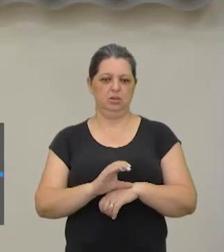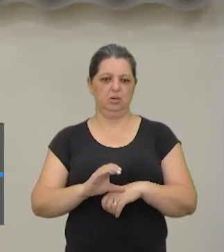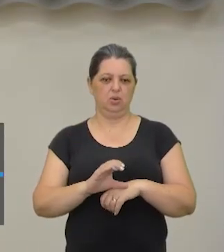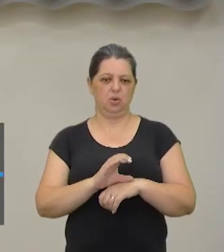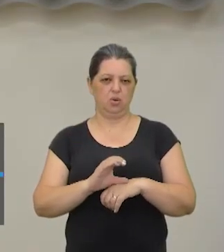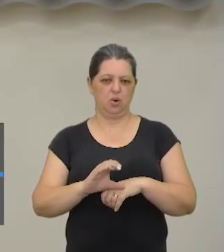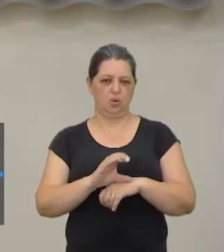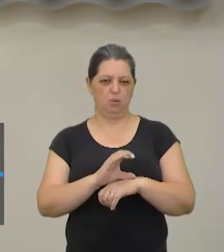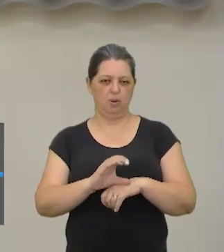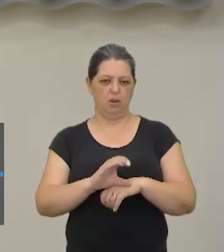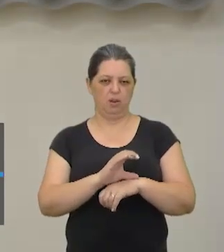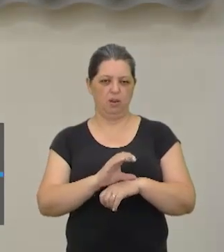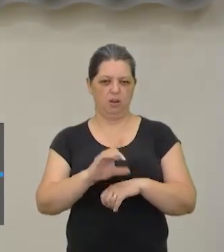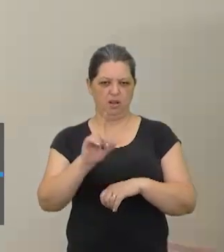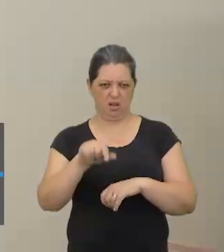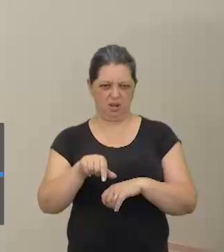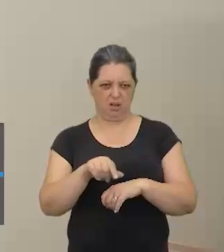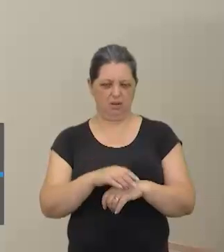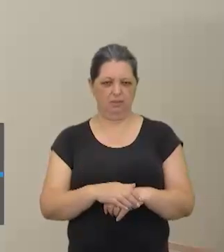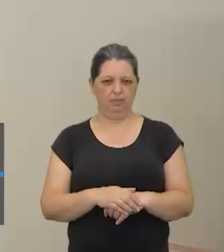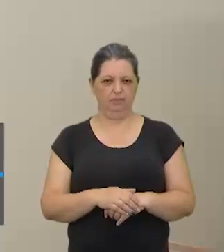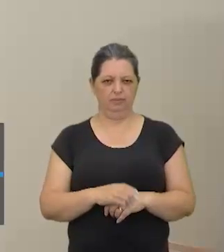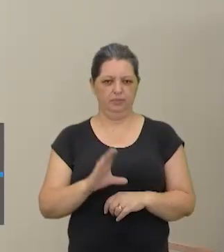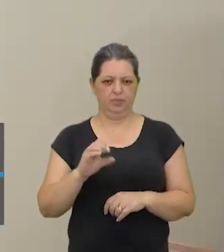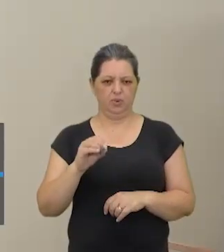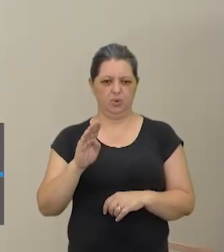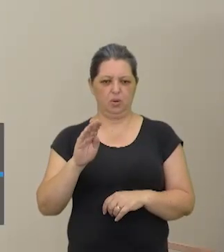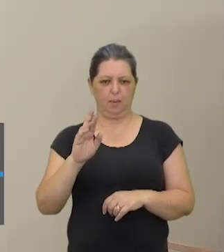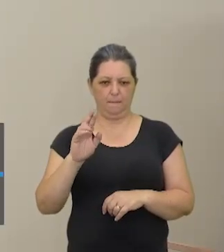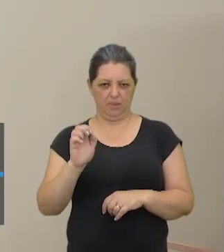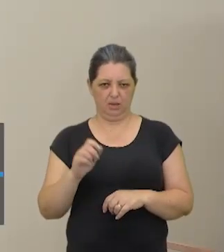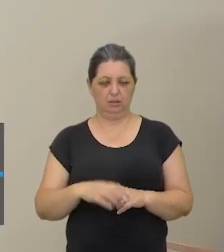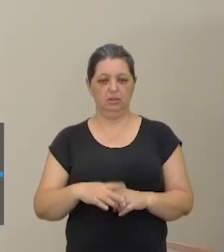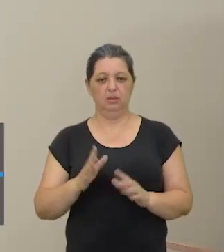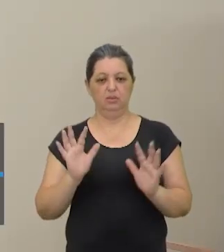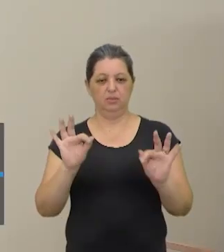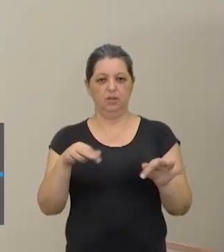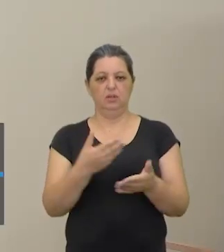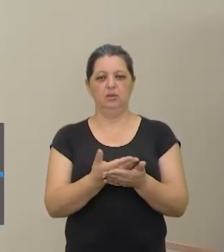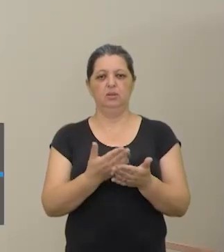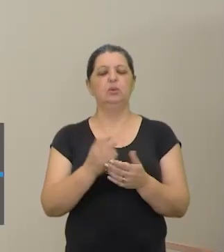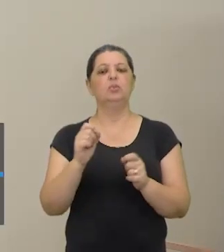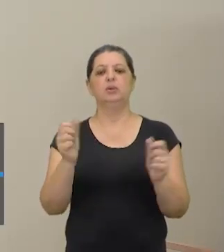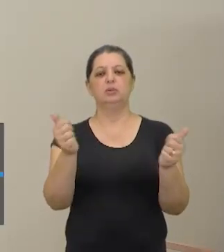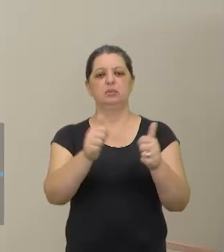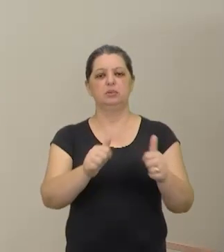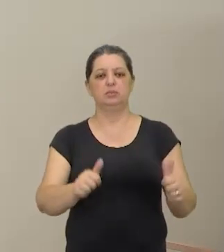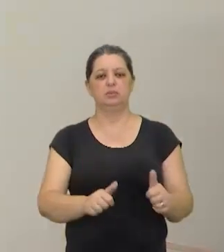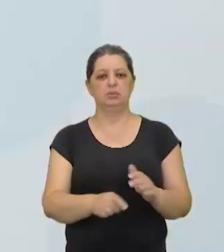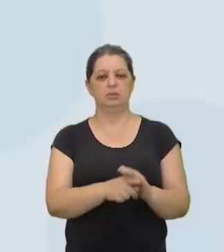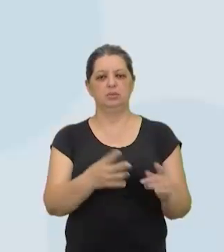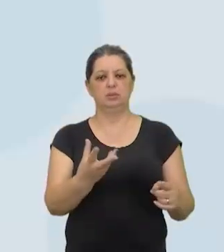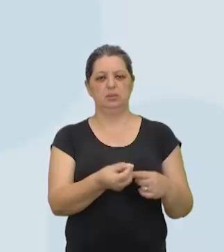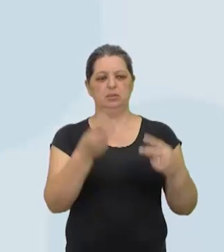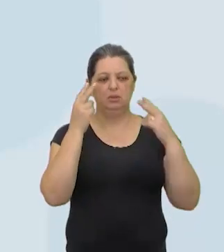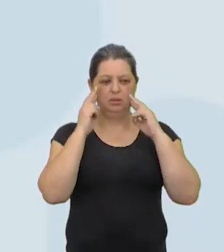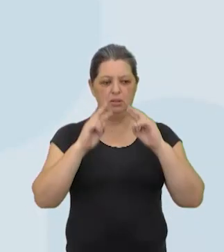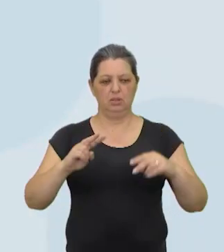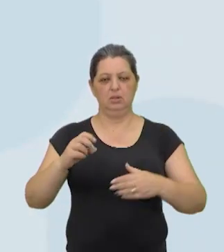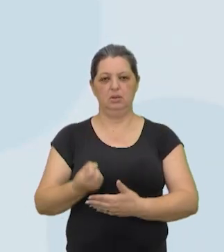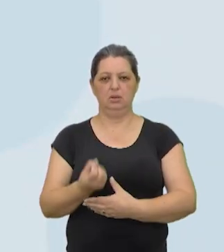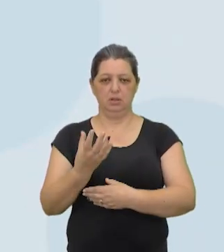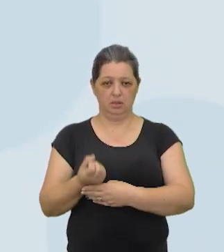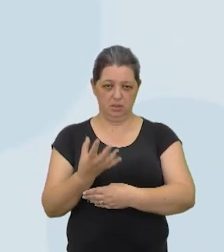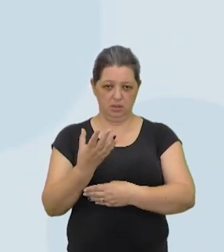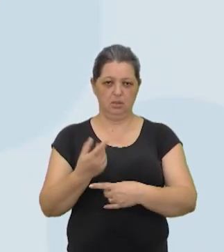mesmo. Pode ser. Bom, turma, chegando ao final da nossa aula, qual das modalidades das artes visuais que a gente estudou hoje que você mais se